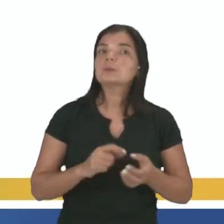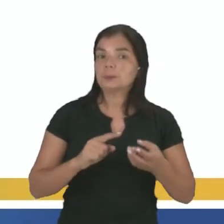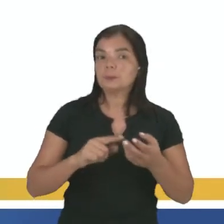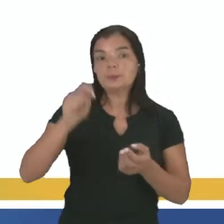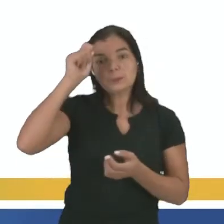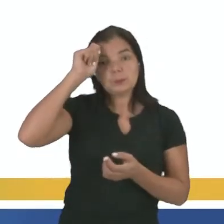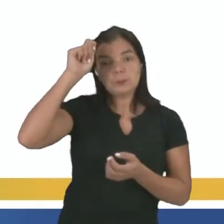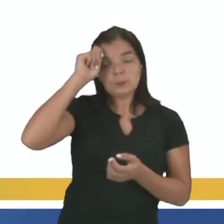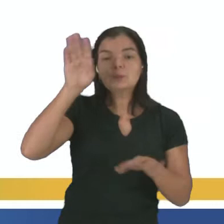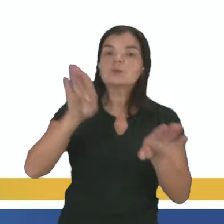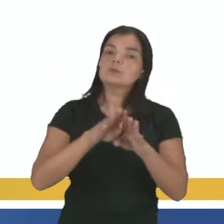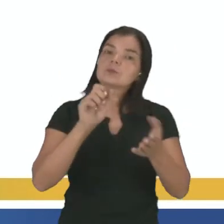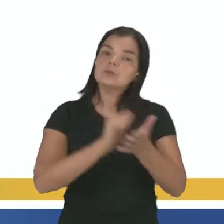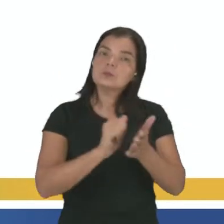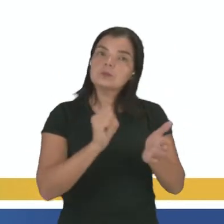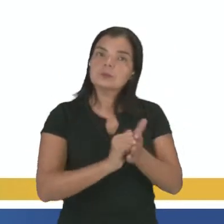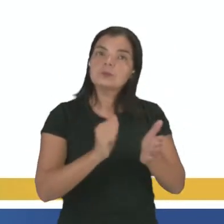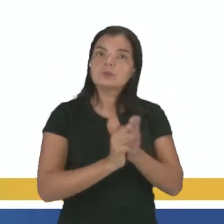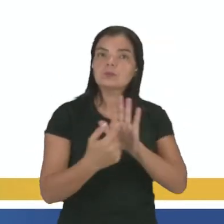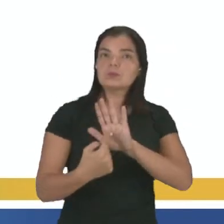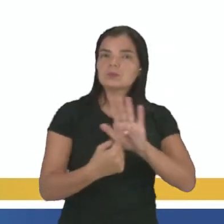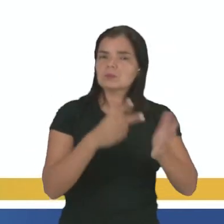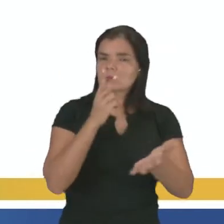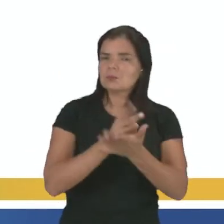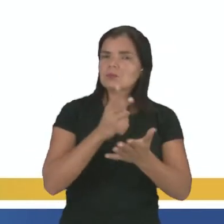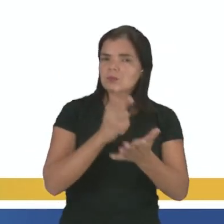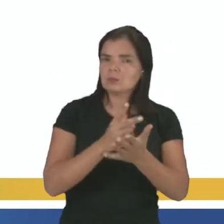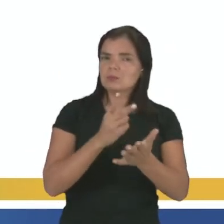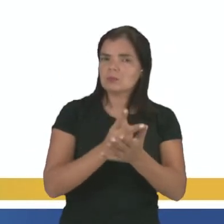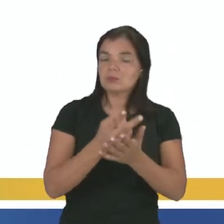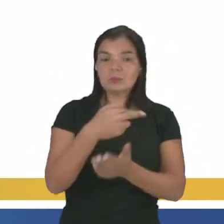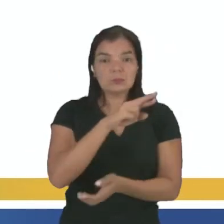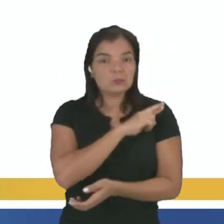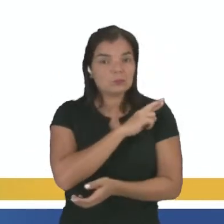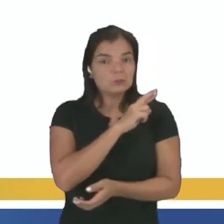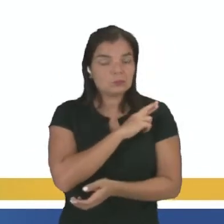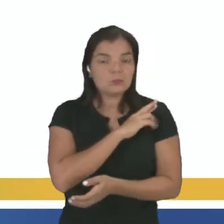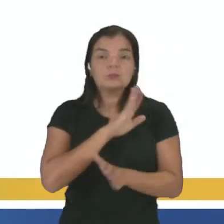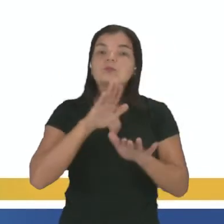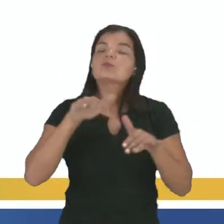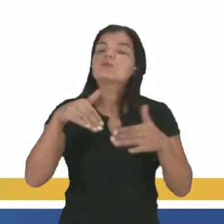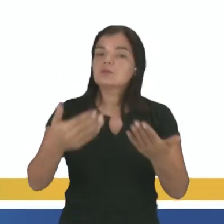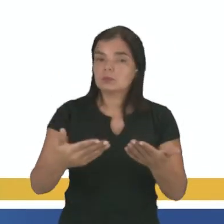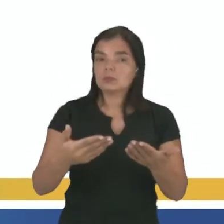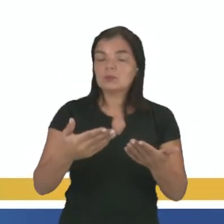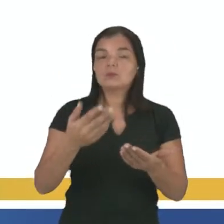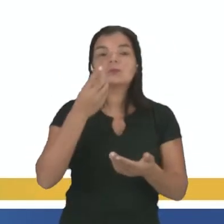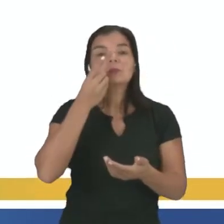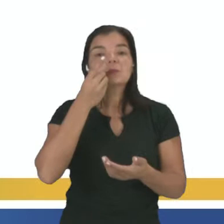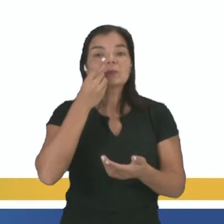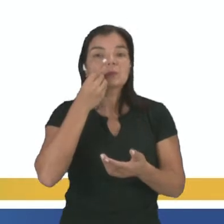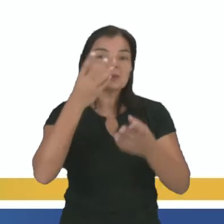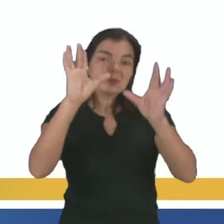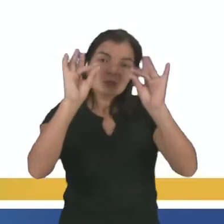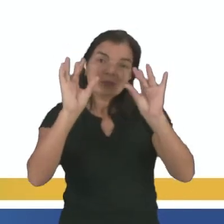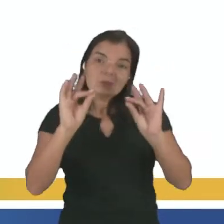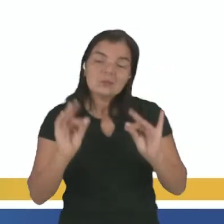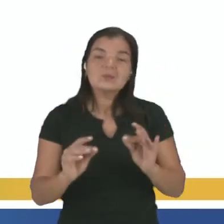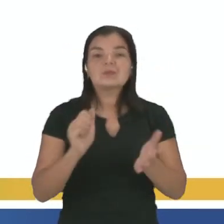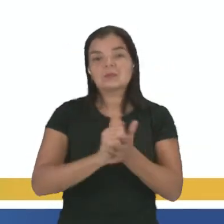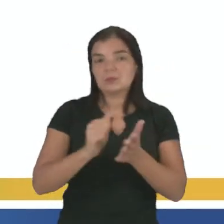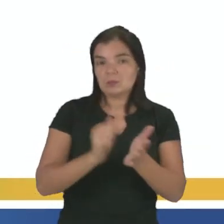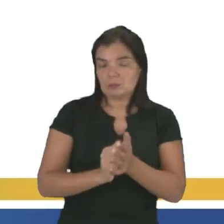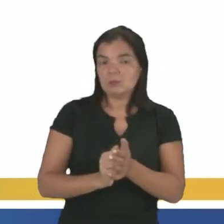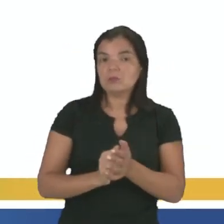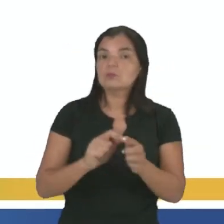e o autor relata sempre, é a sua obrigação relatar quais são os dados da obra, tá?